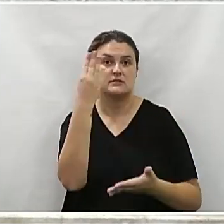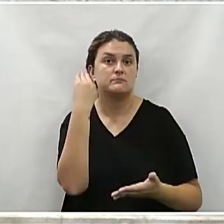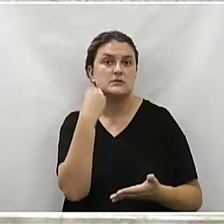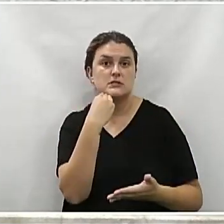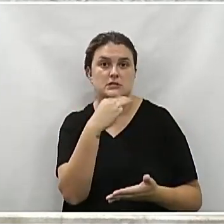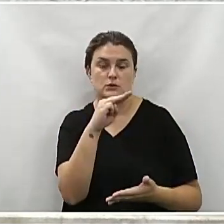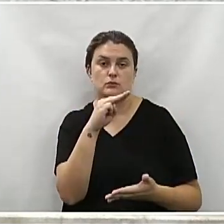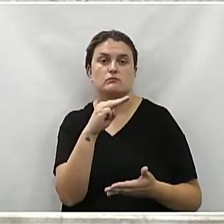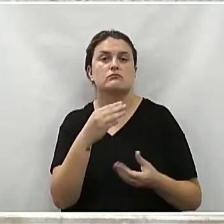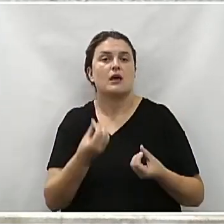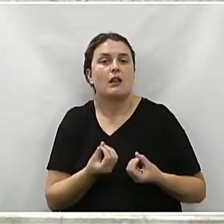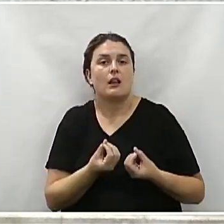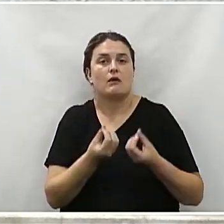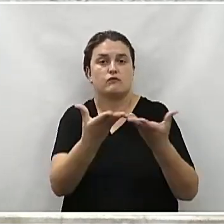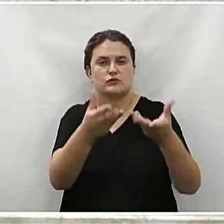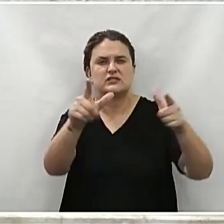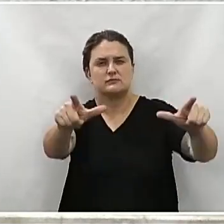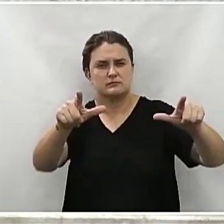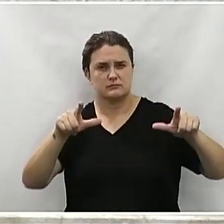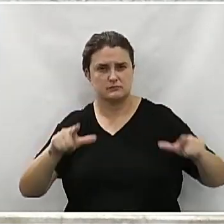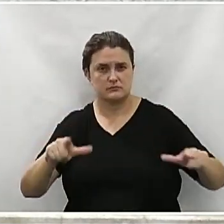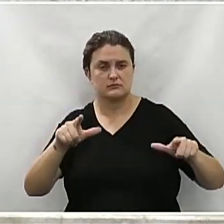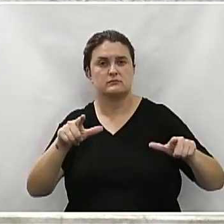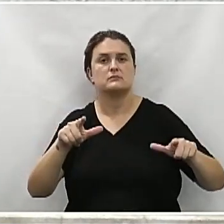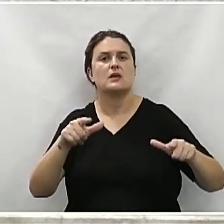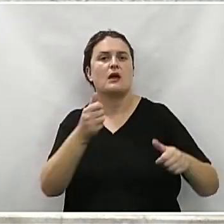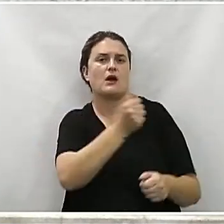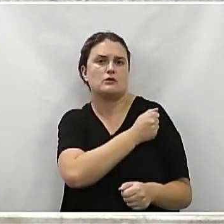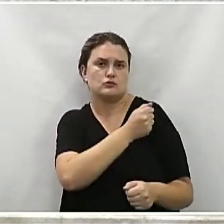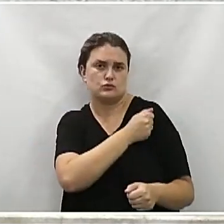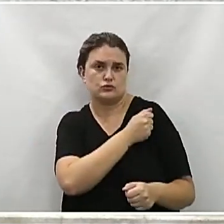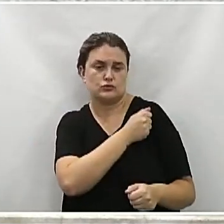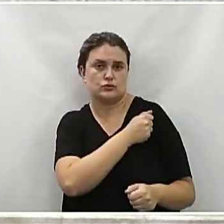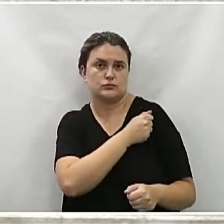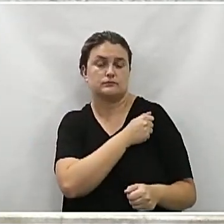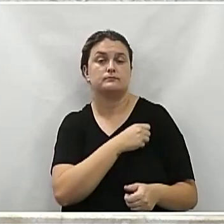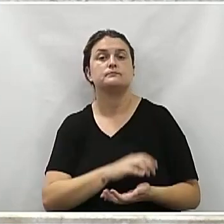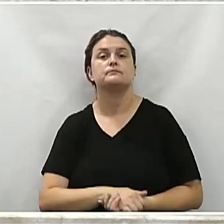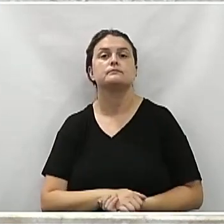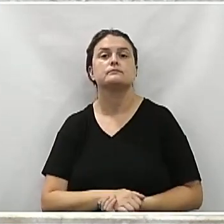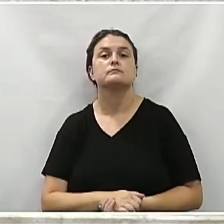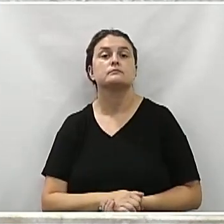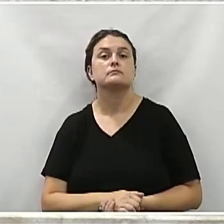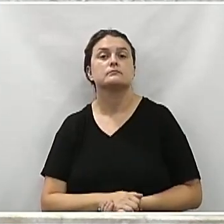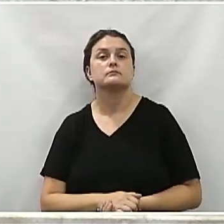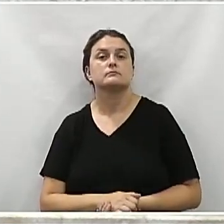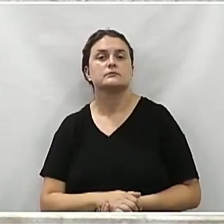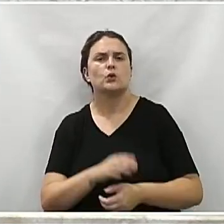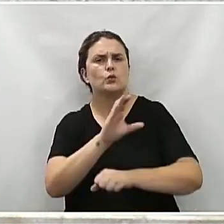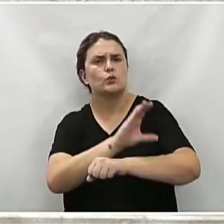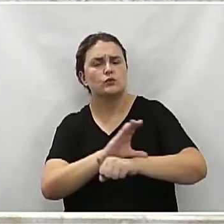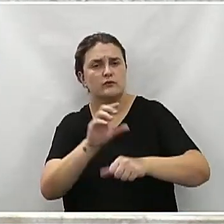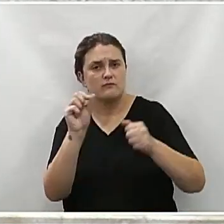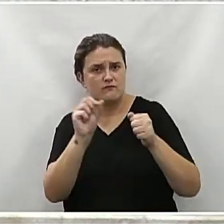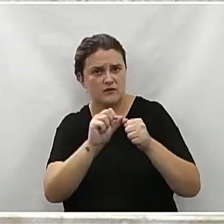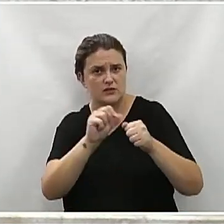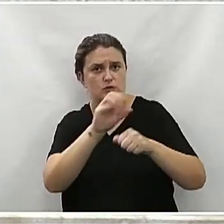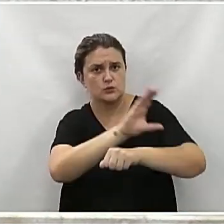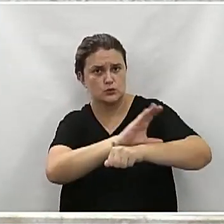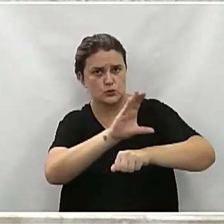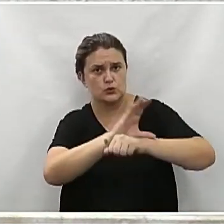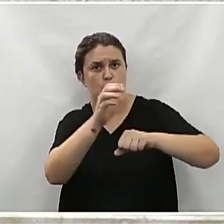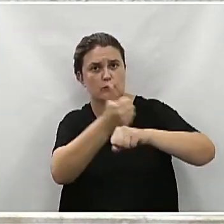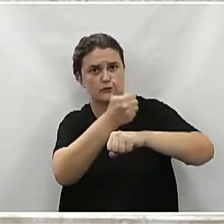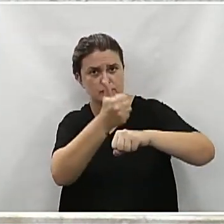elevou qualificação profissional em unidades móveis, carretas com equipamentos adequados para cursos profissionalizantes,